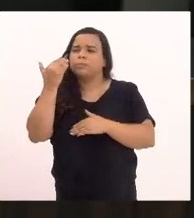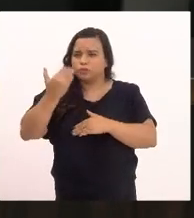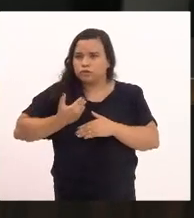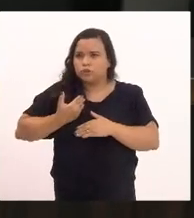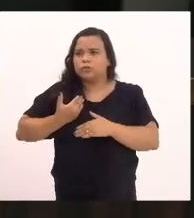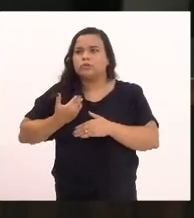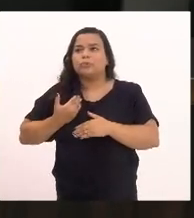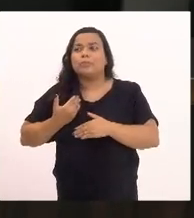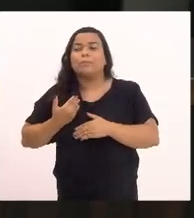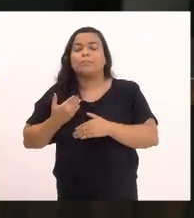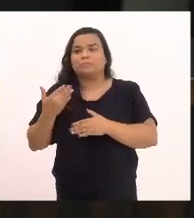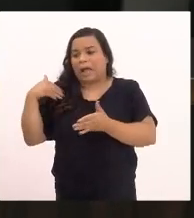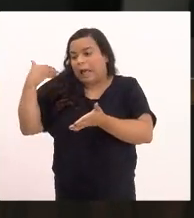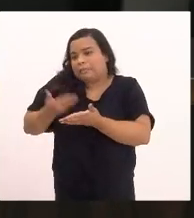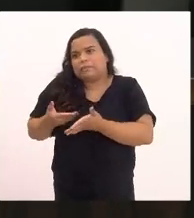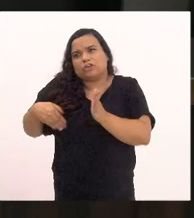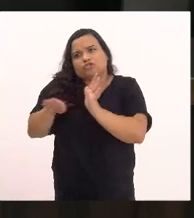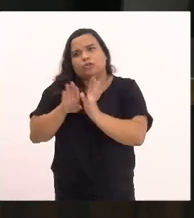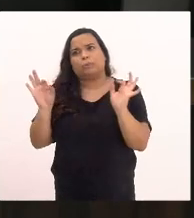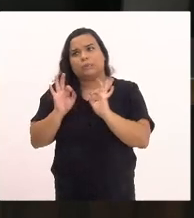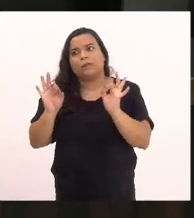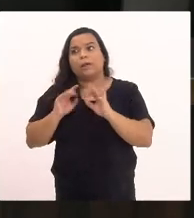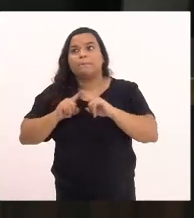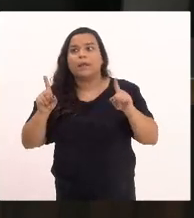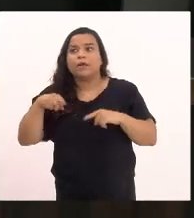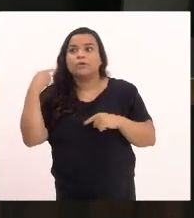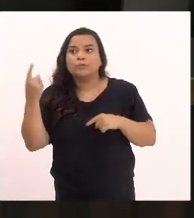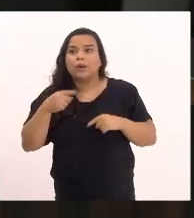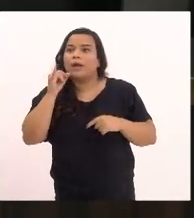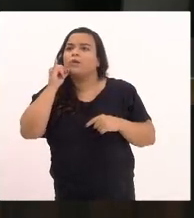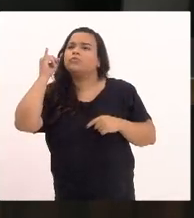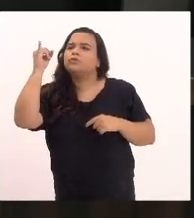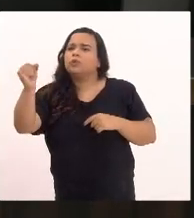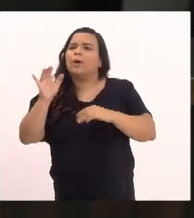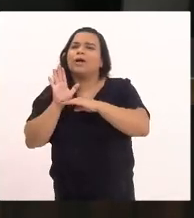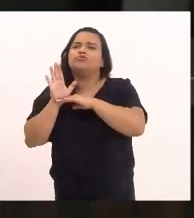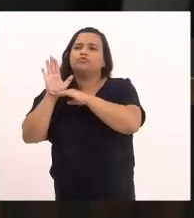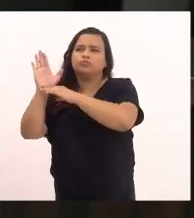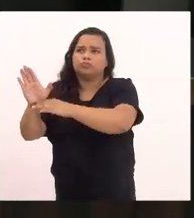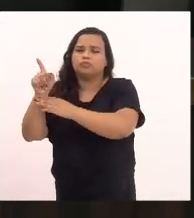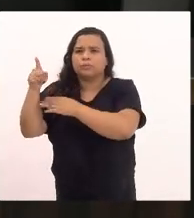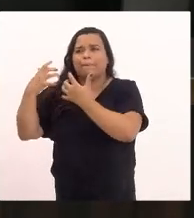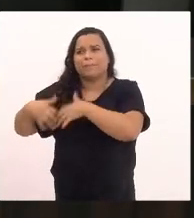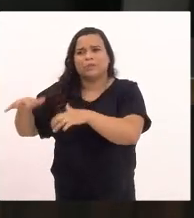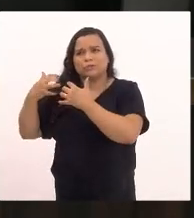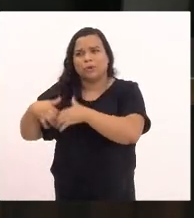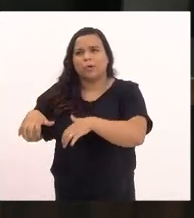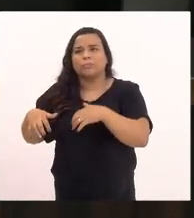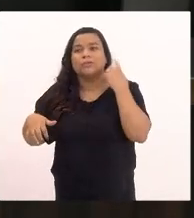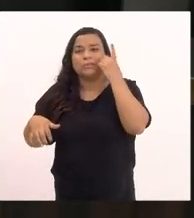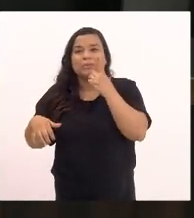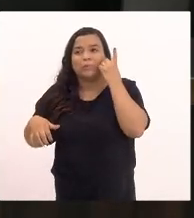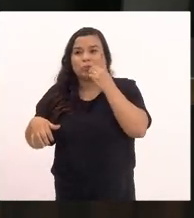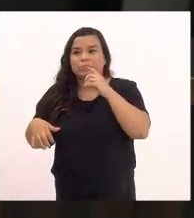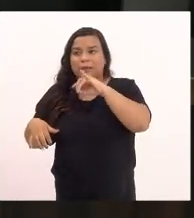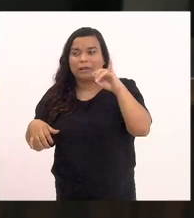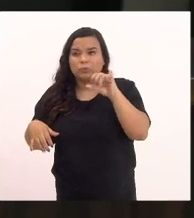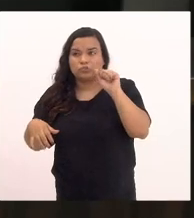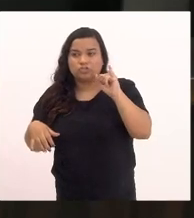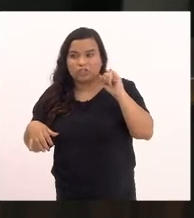gente anunciou essa ajuda a Petrópolis, o deputado Jair Bittencourt veio aqui para lembrar